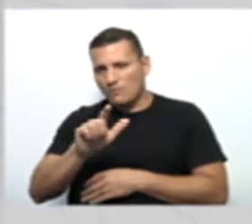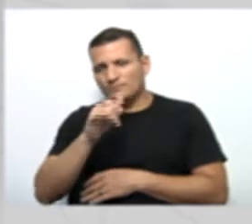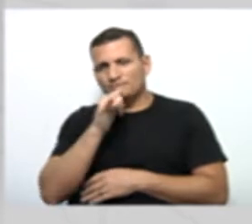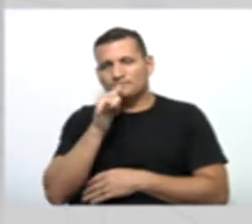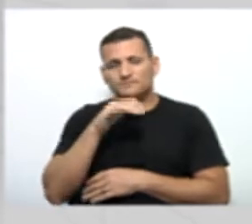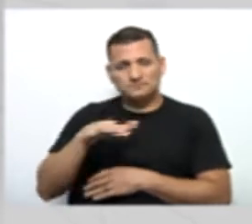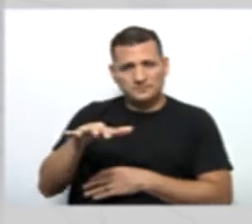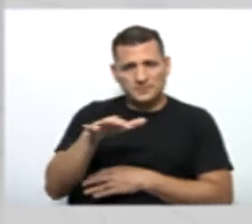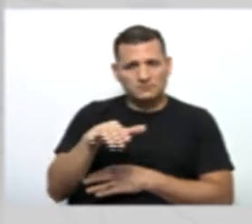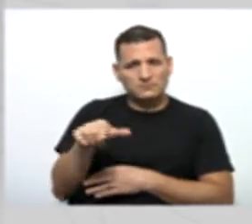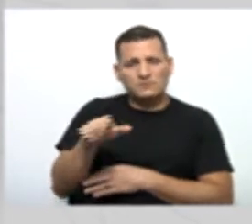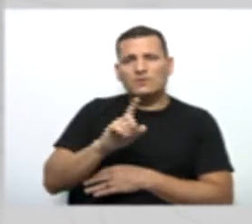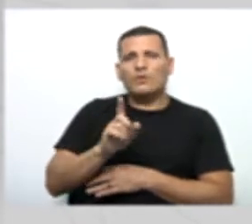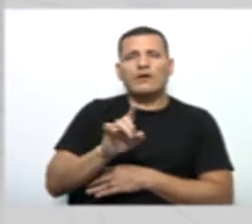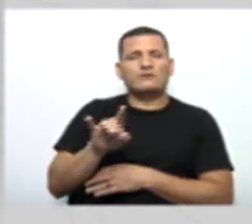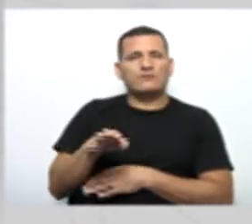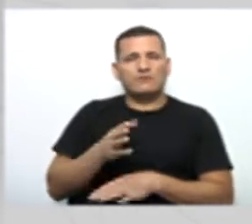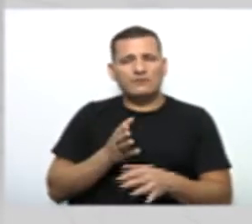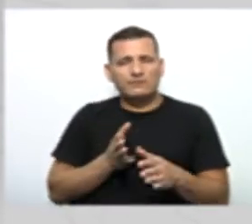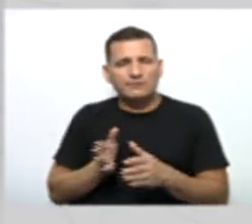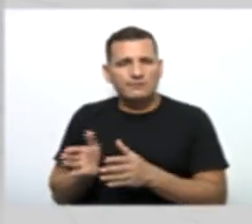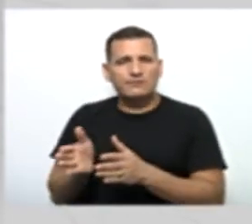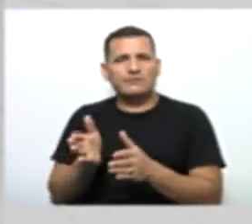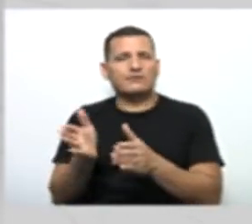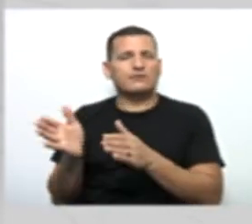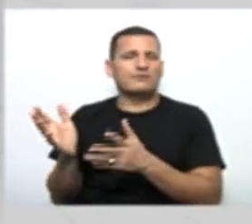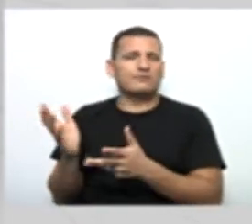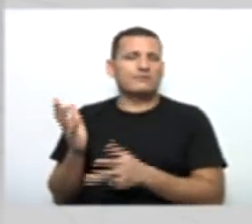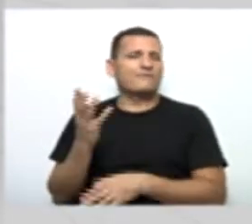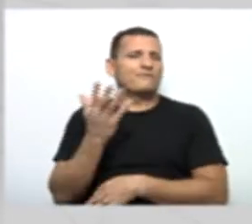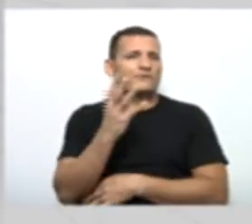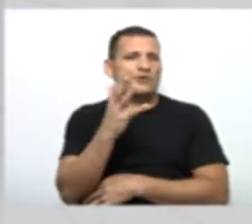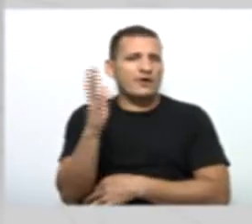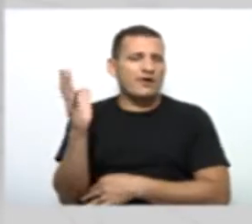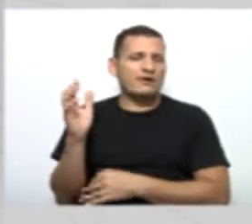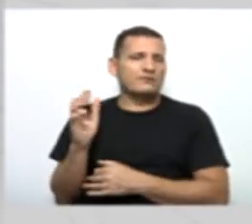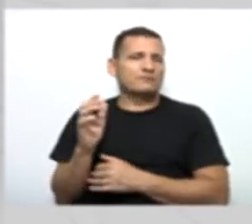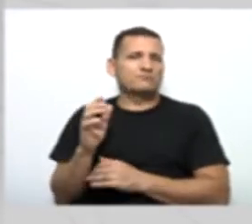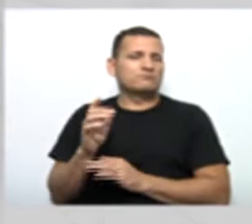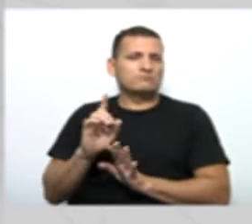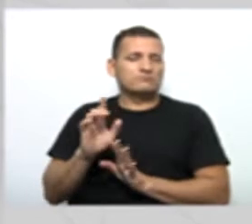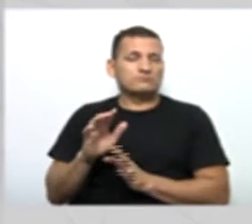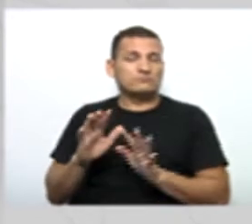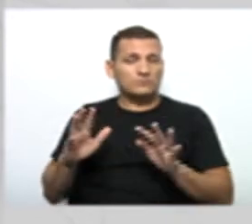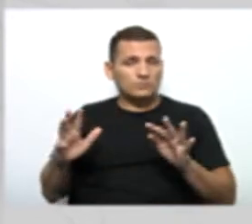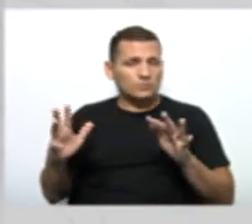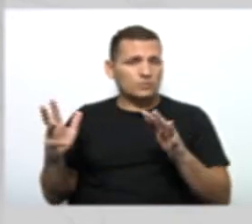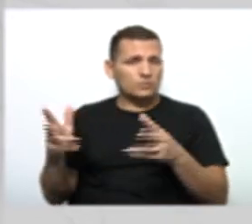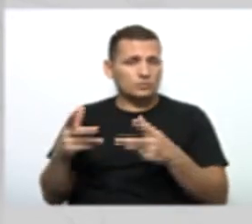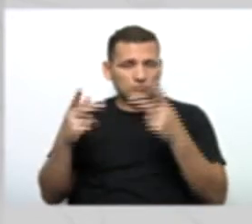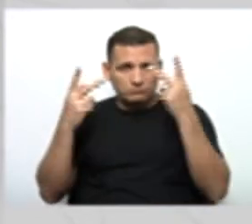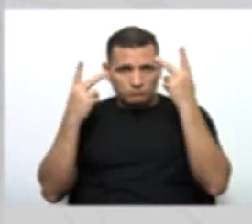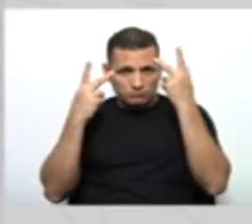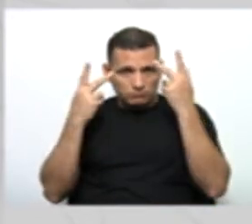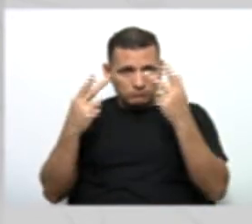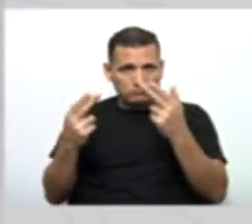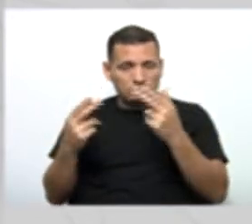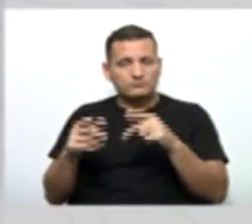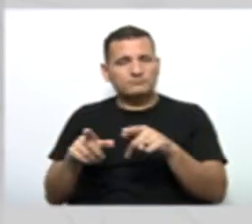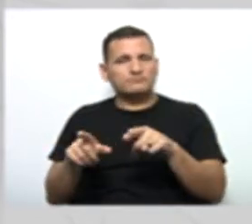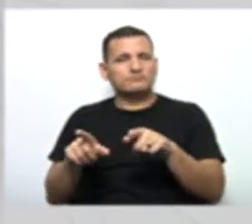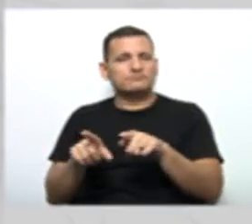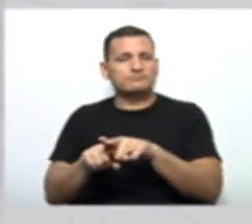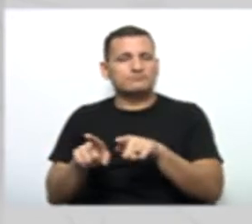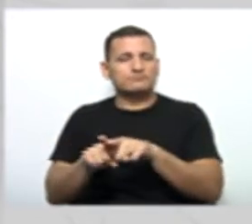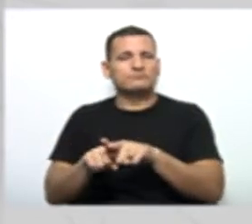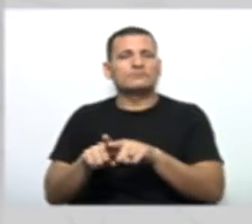somente os lagos, mas é tudo que existe, seja natural, os rios, os lagos, ou até mesmo